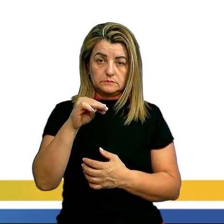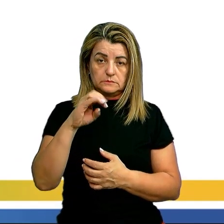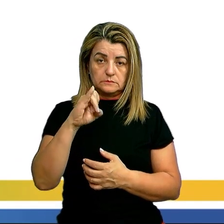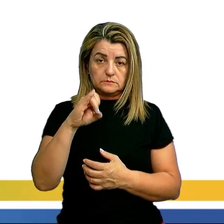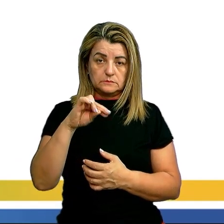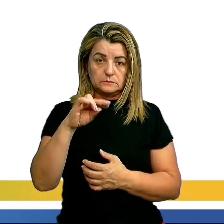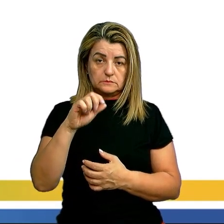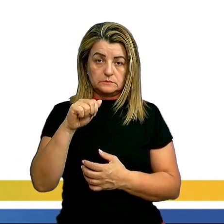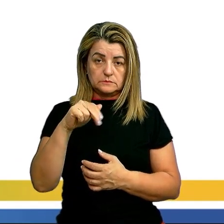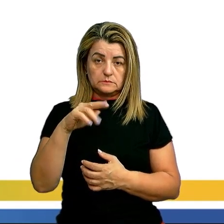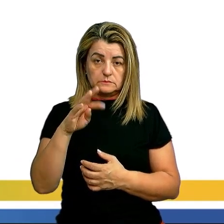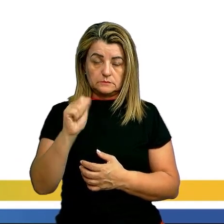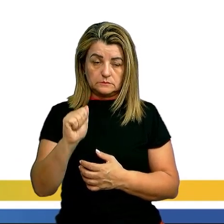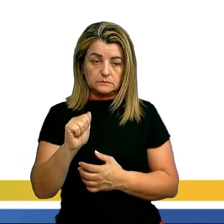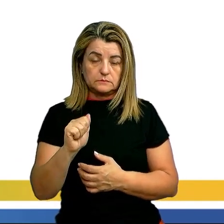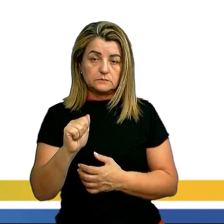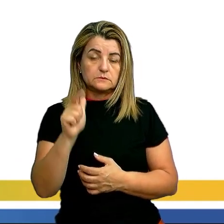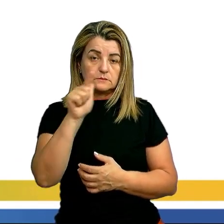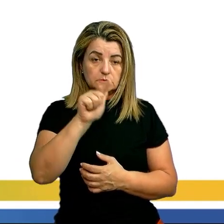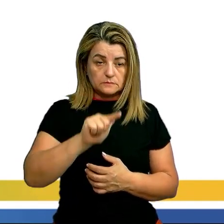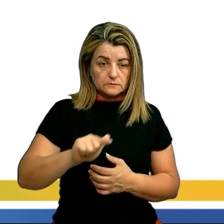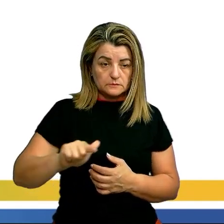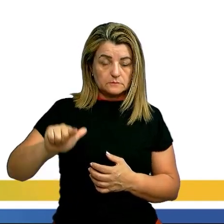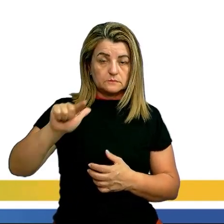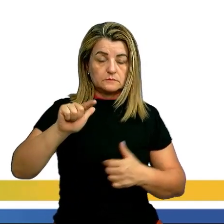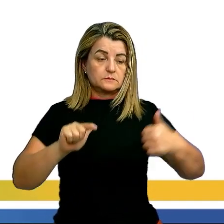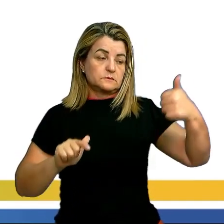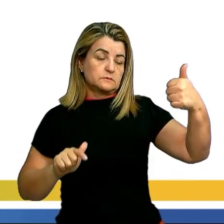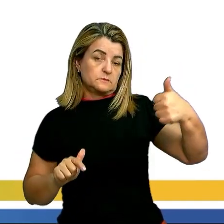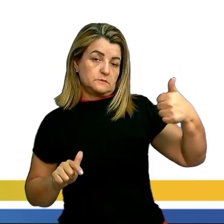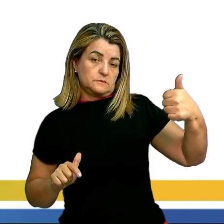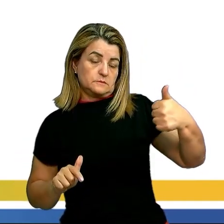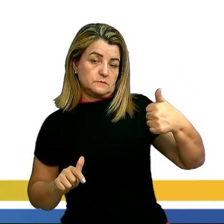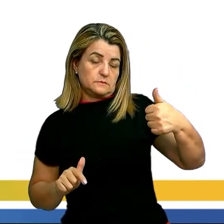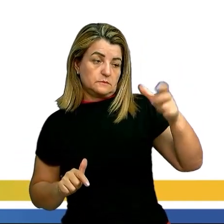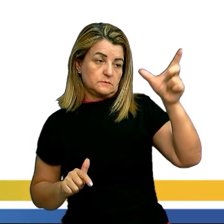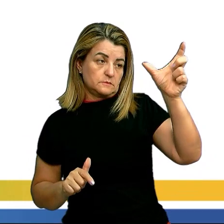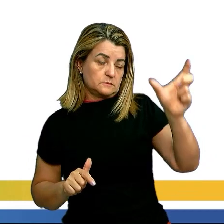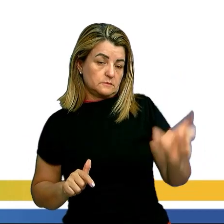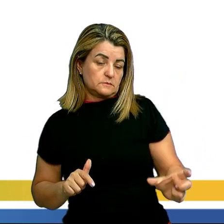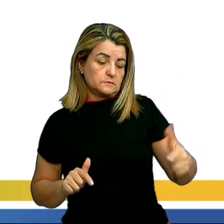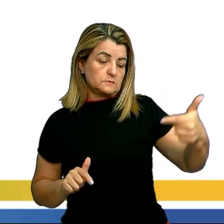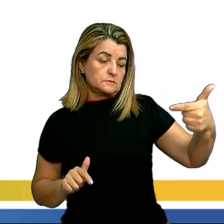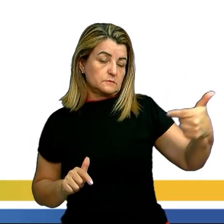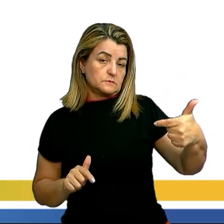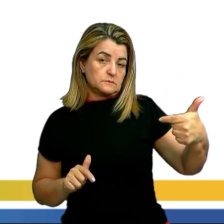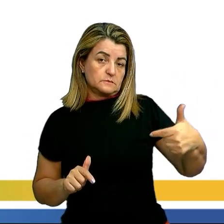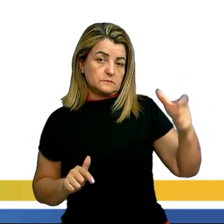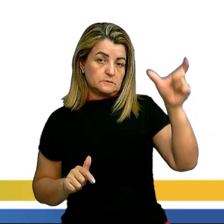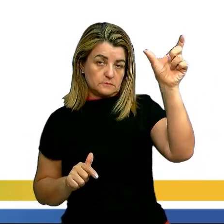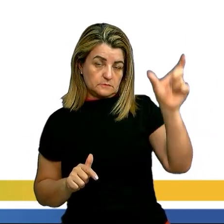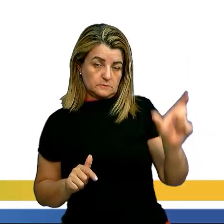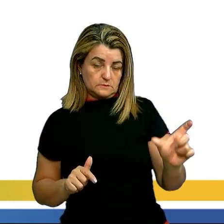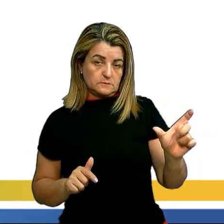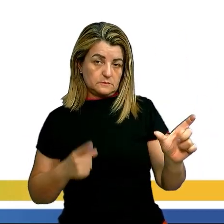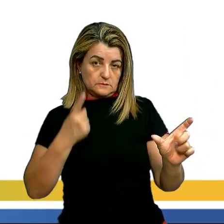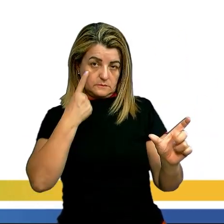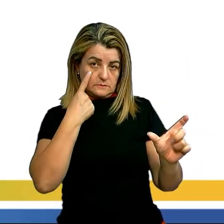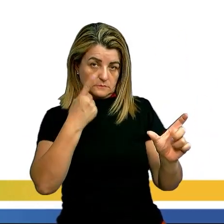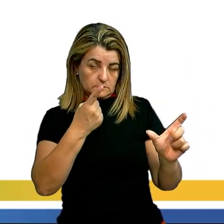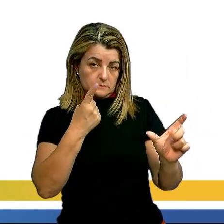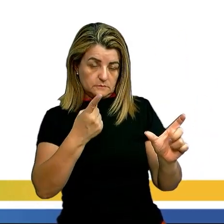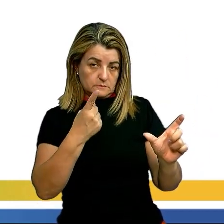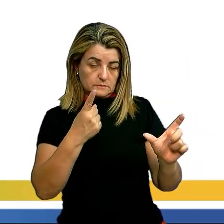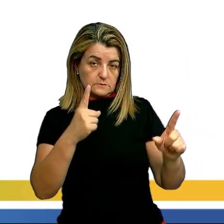a segunda coluna, ficando dessa forma. Quem lembra como resolve determinantes, você tem